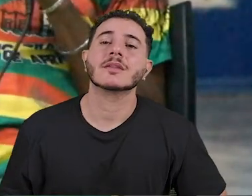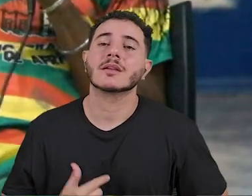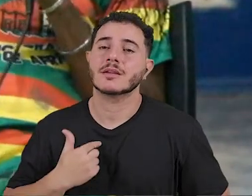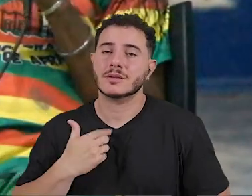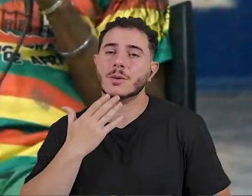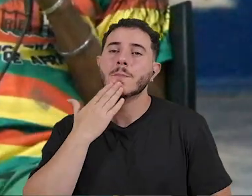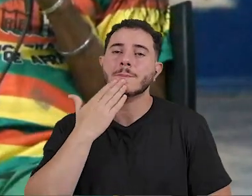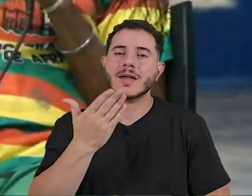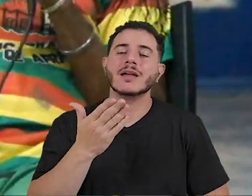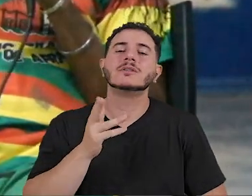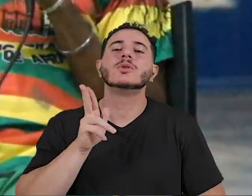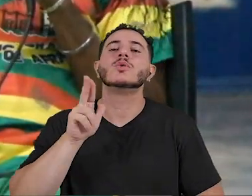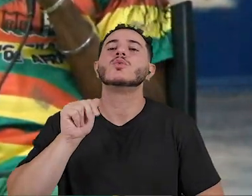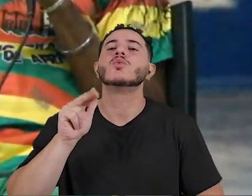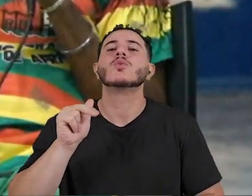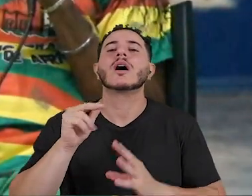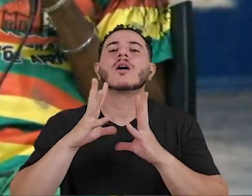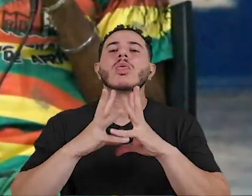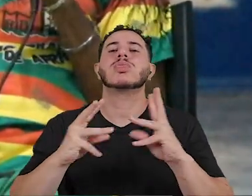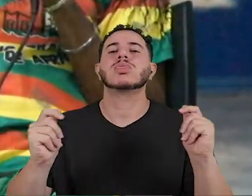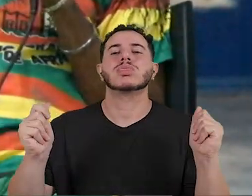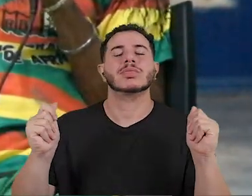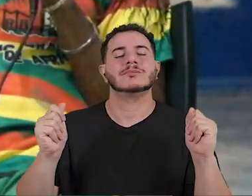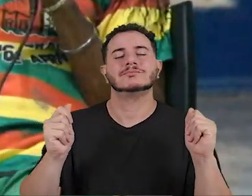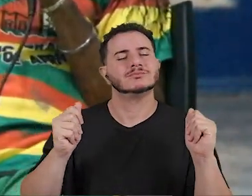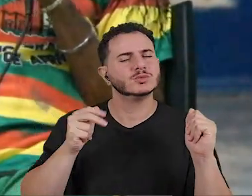Pronto. E eu estou aqui seguindo, ó.